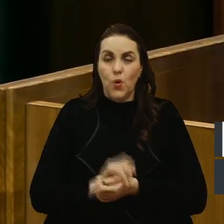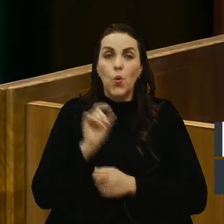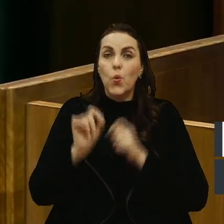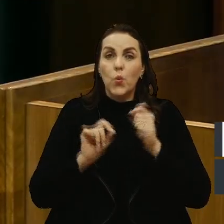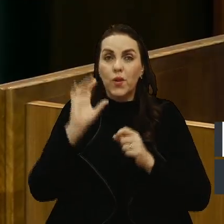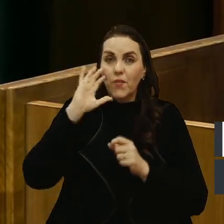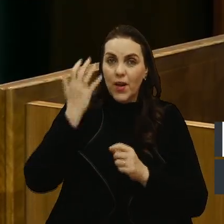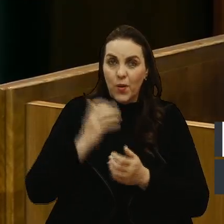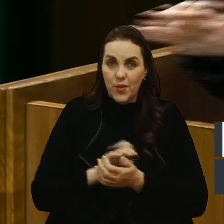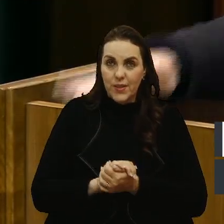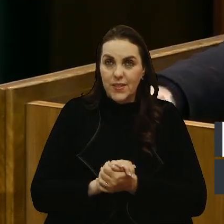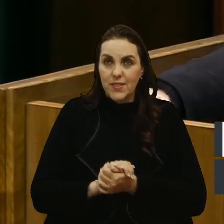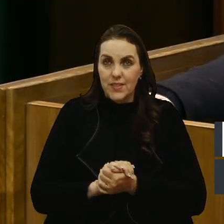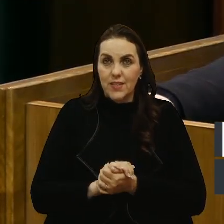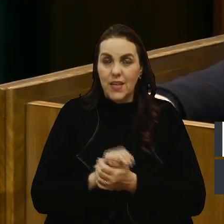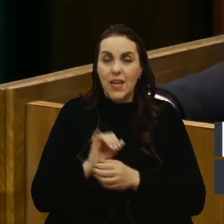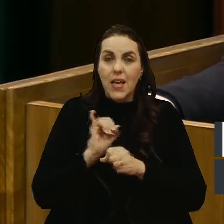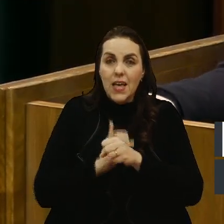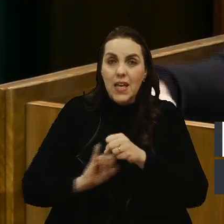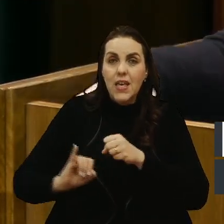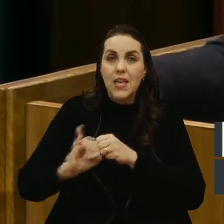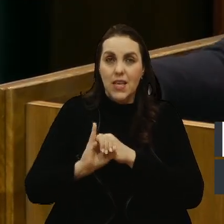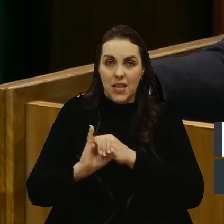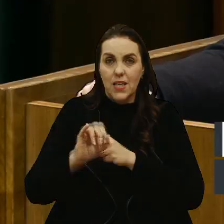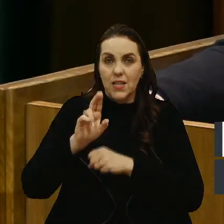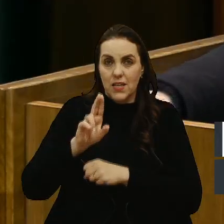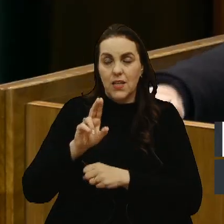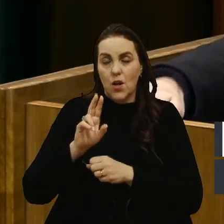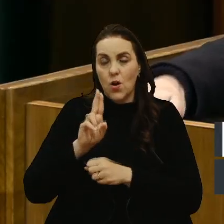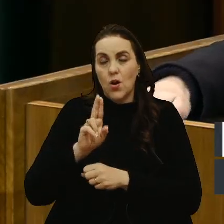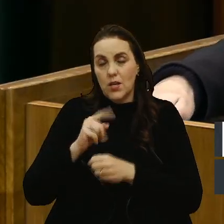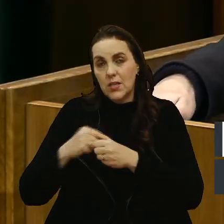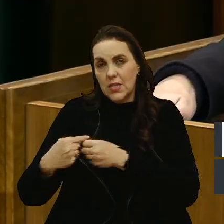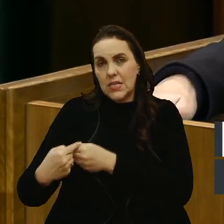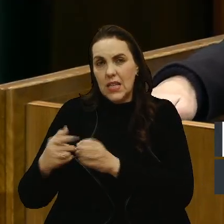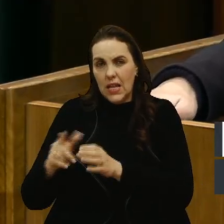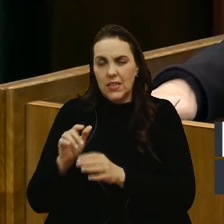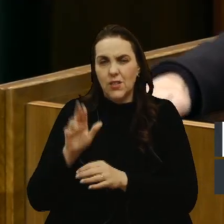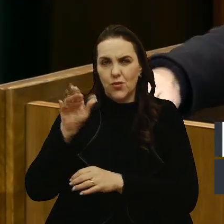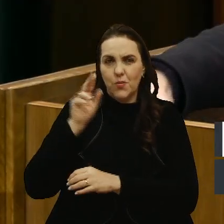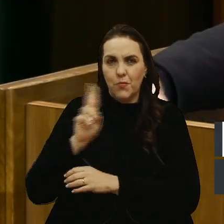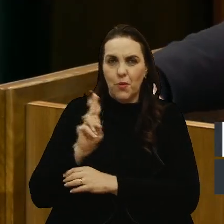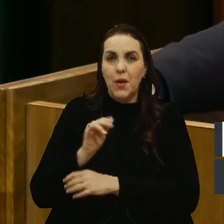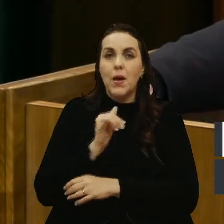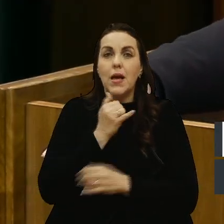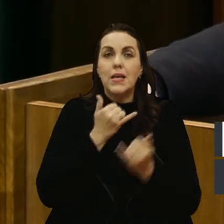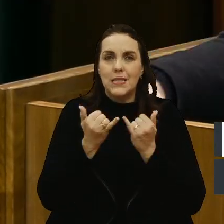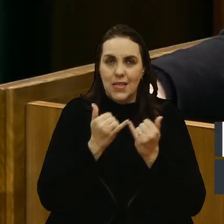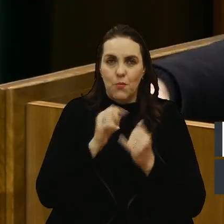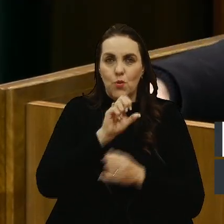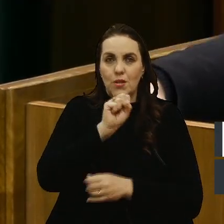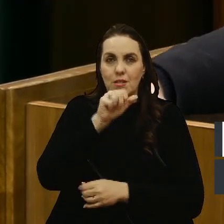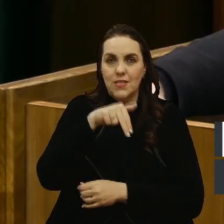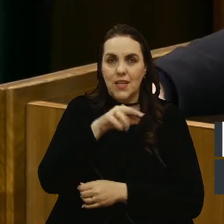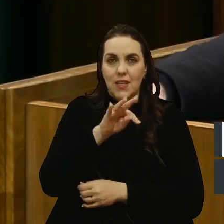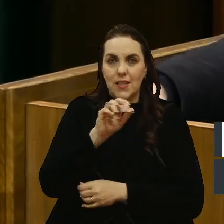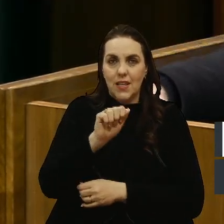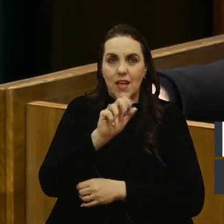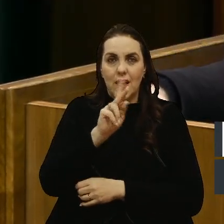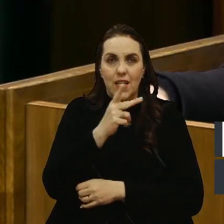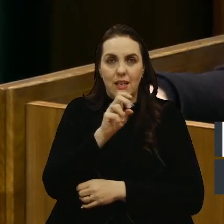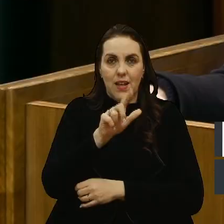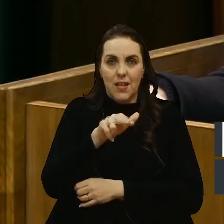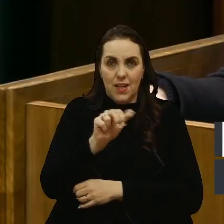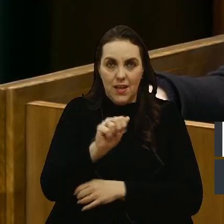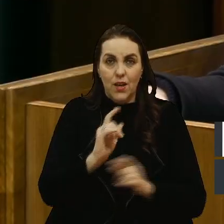acontecer? Por que nós chamamos de ilhas urbanas, nobres colegas? Porque vai pegar lá, vou pegar de exemplo o condomínio Santa Helena. O que vai acontecer? Vai